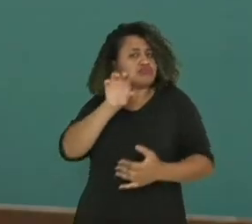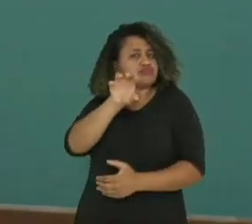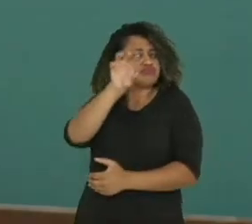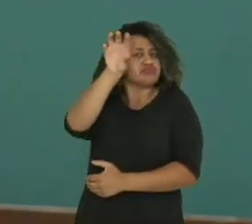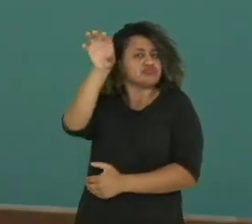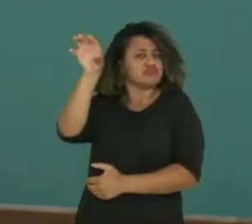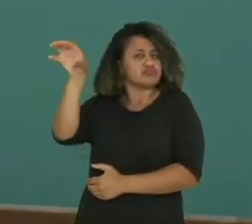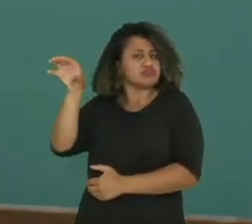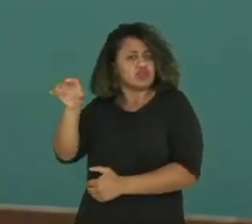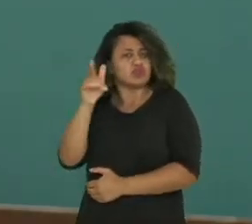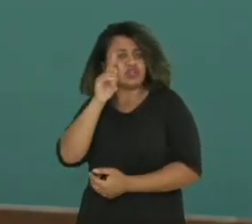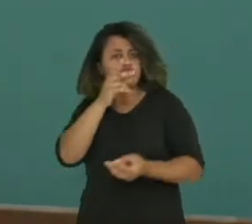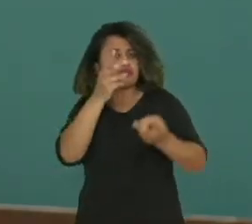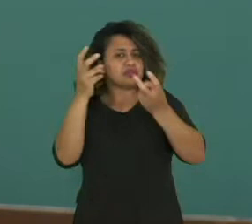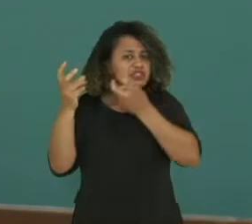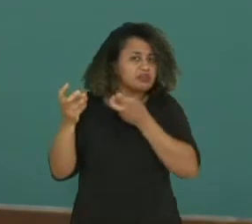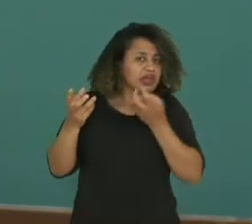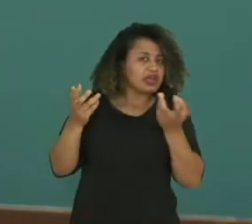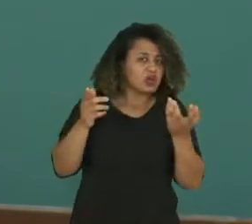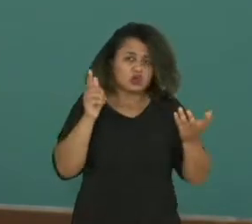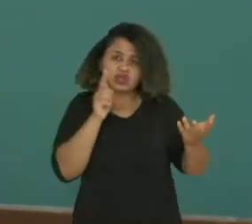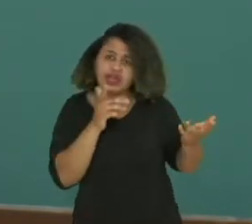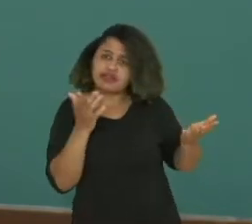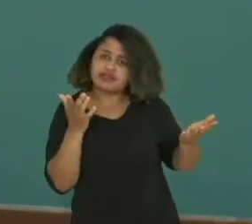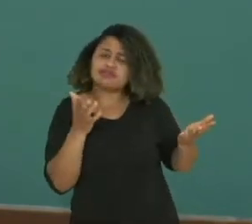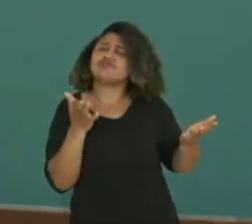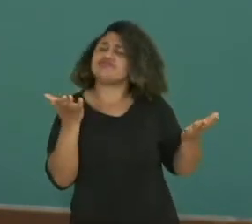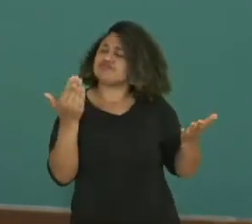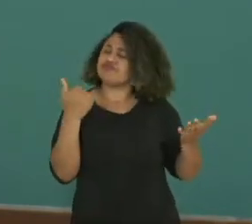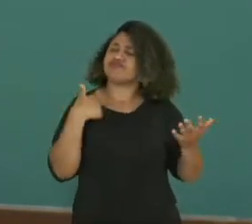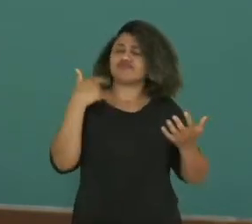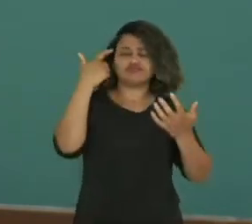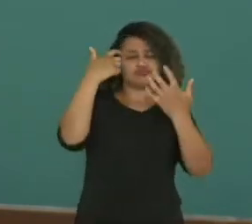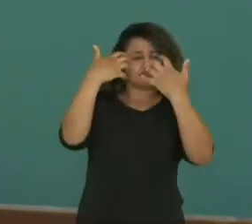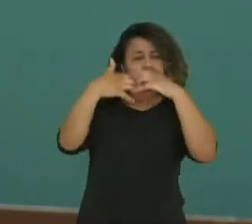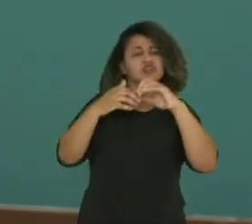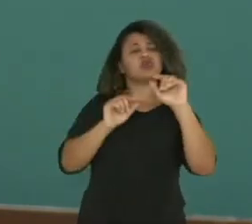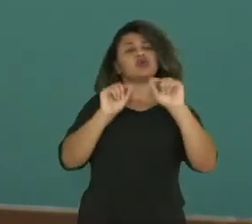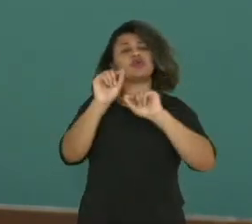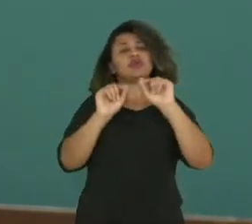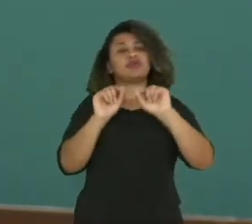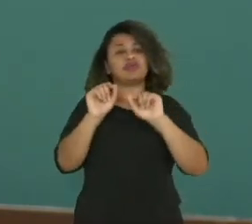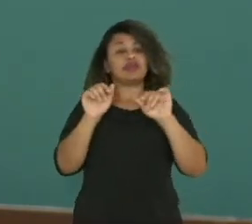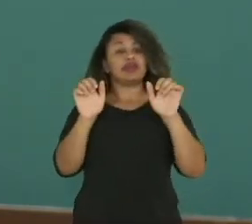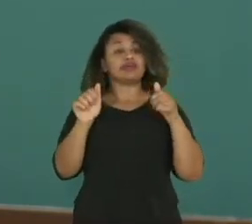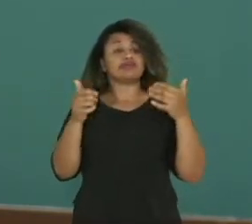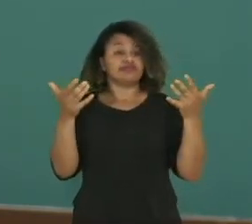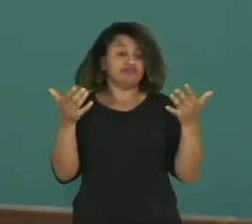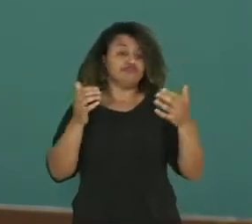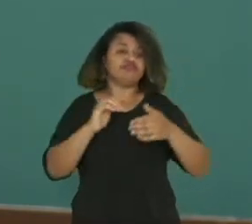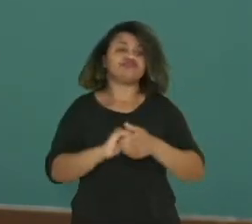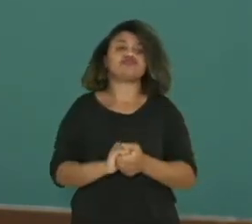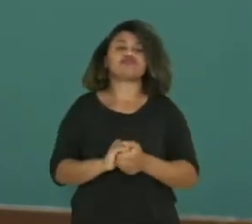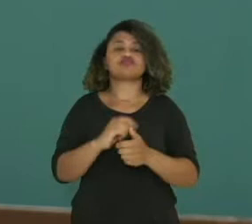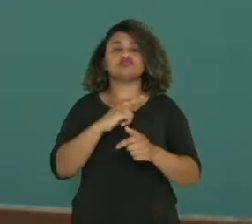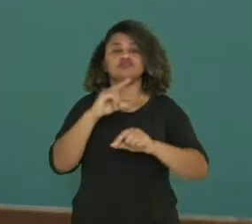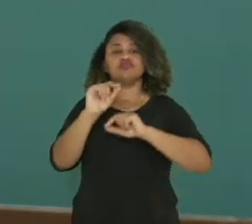Conseguem identificar elas? Será? Vamos pensar juntos quais são elas, então? Então, o que nós temos